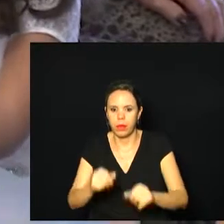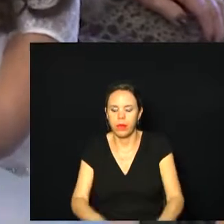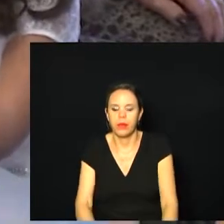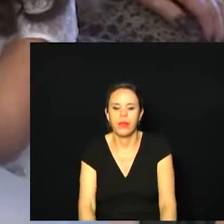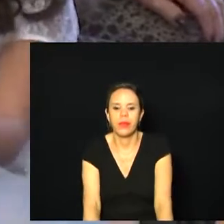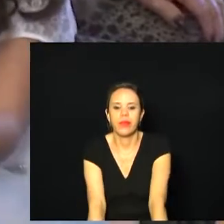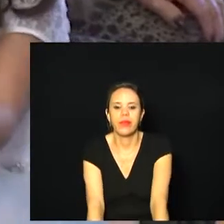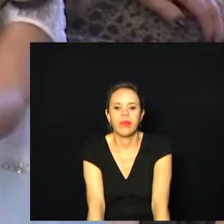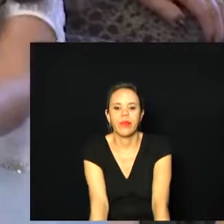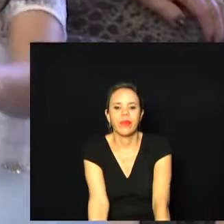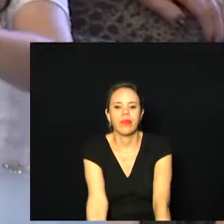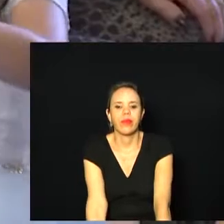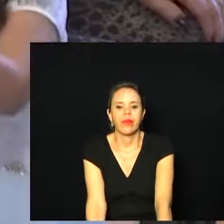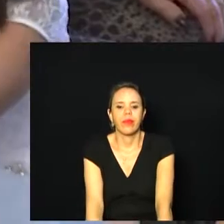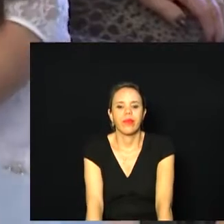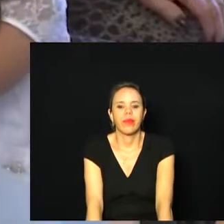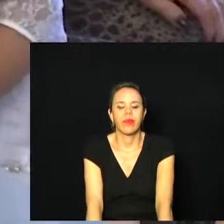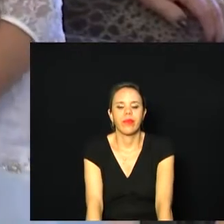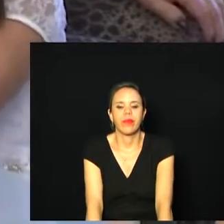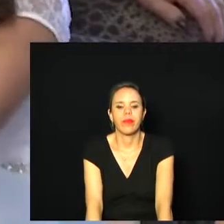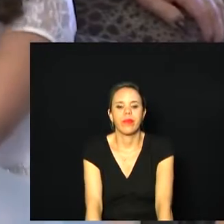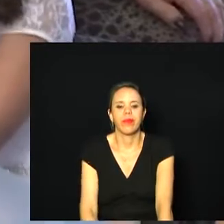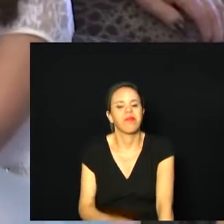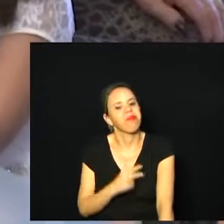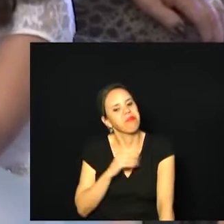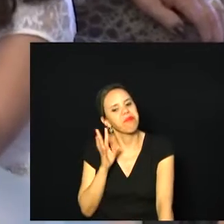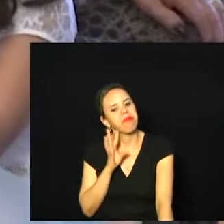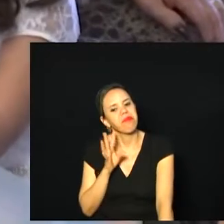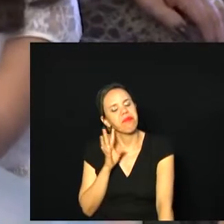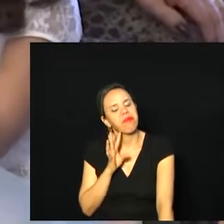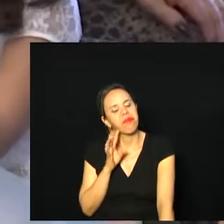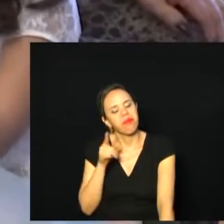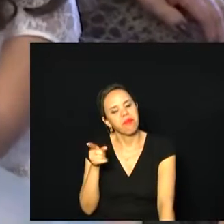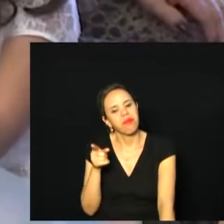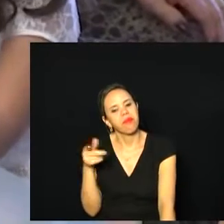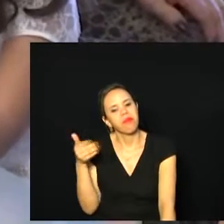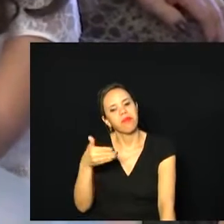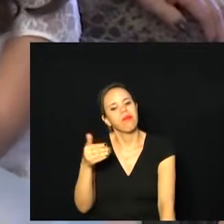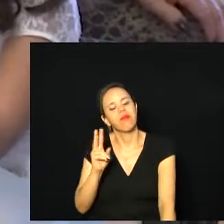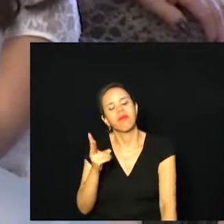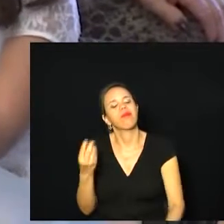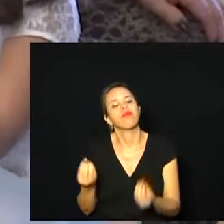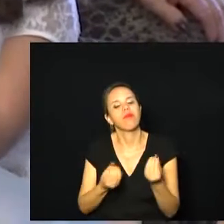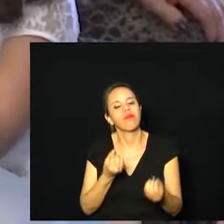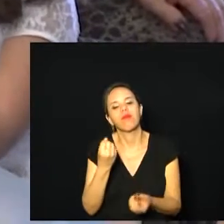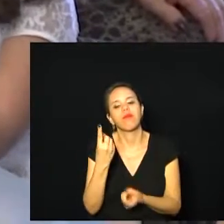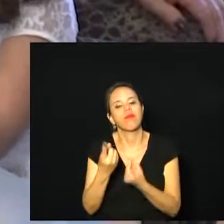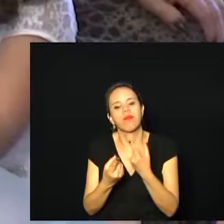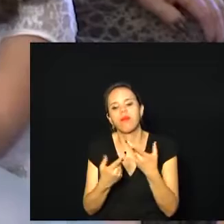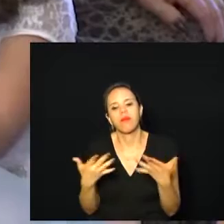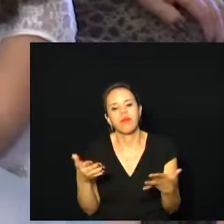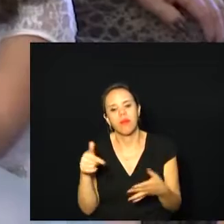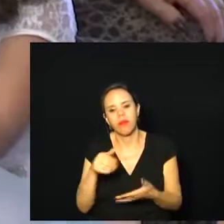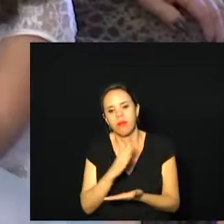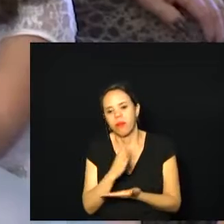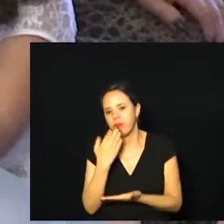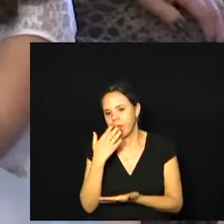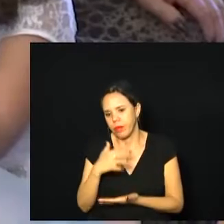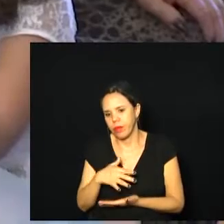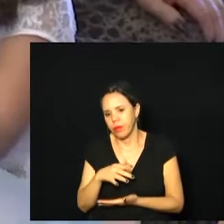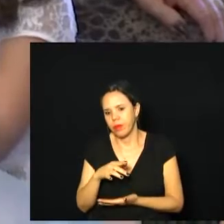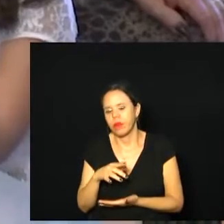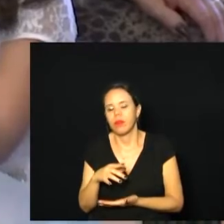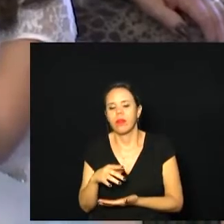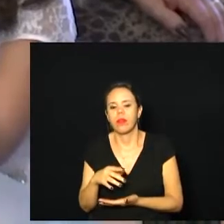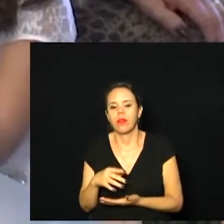aqui nesse livro. Nossa, que legal. Você vem com que frequência aqui na Biblioteca Infantil Monteiro Lobato,